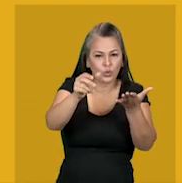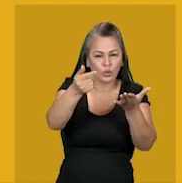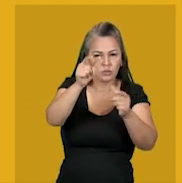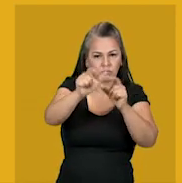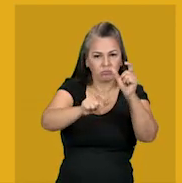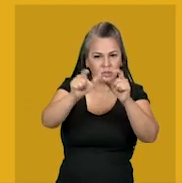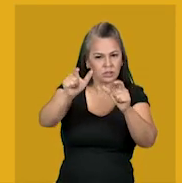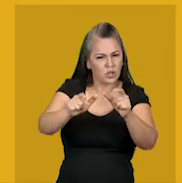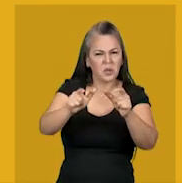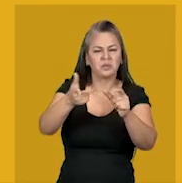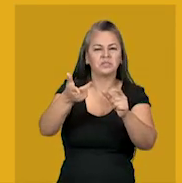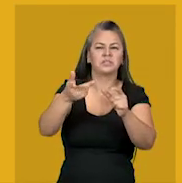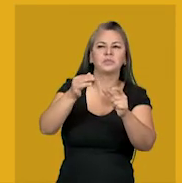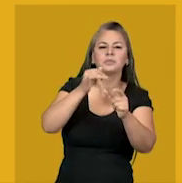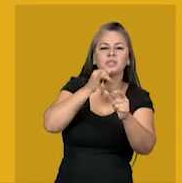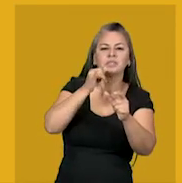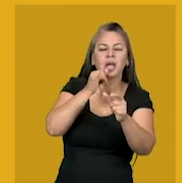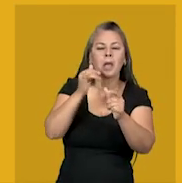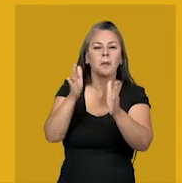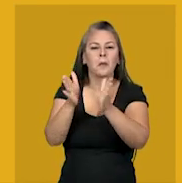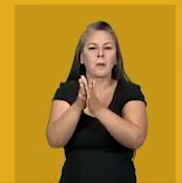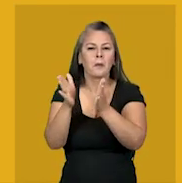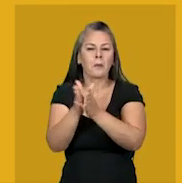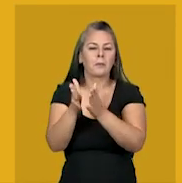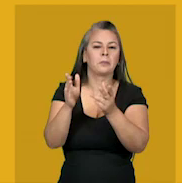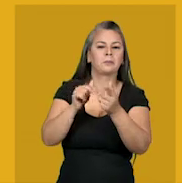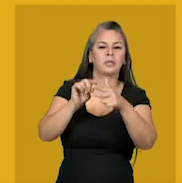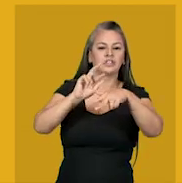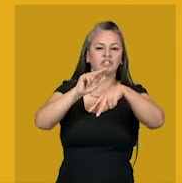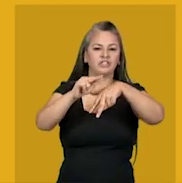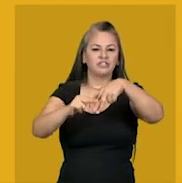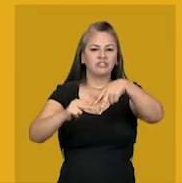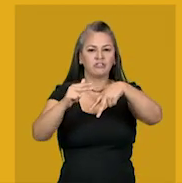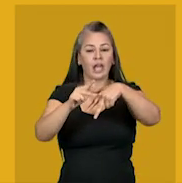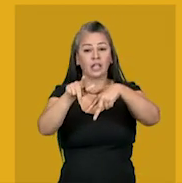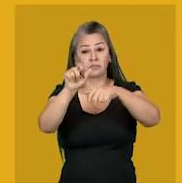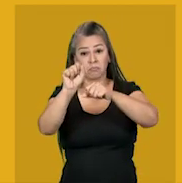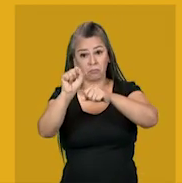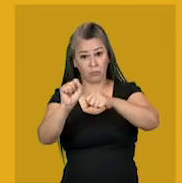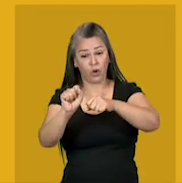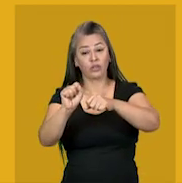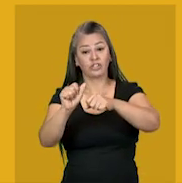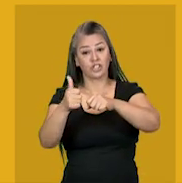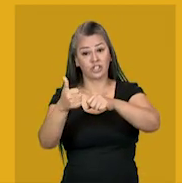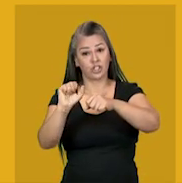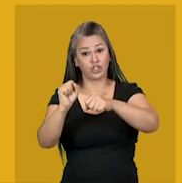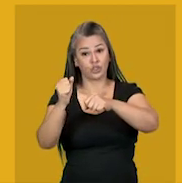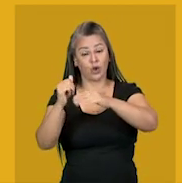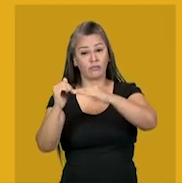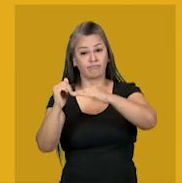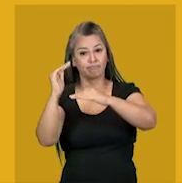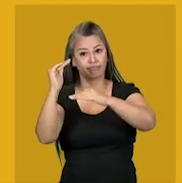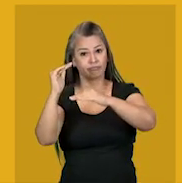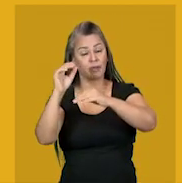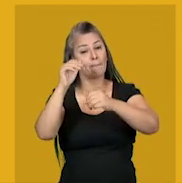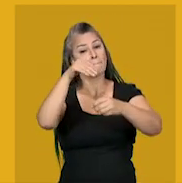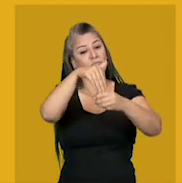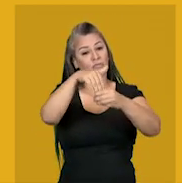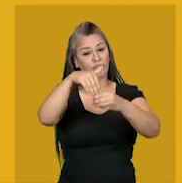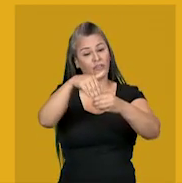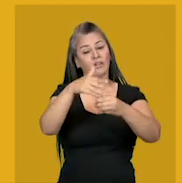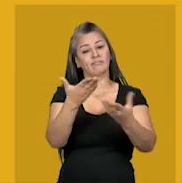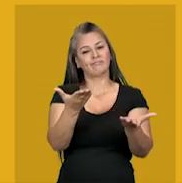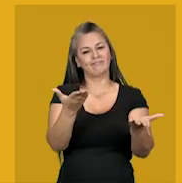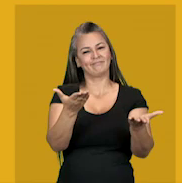origem social, etnia, gênero, podem votar, contanto que sejam maiores de 16 anos, né? Esse é o sufrágio universal. Ele